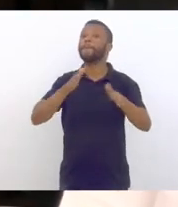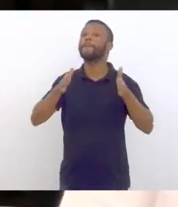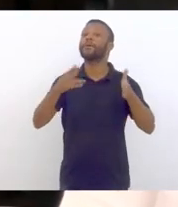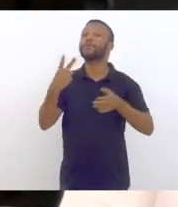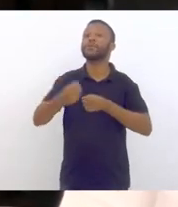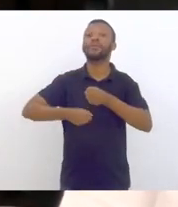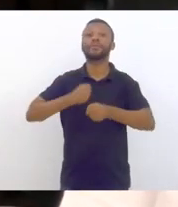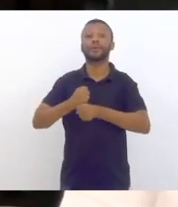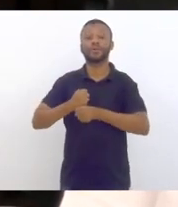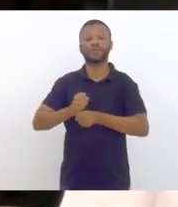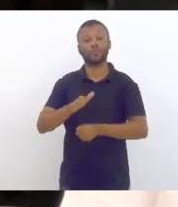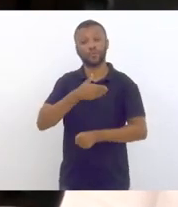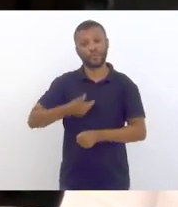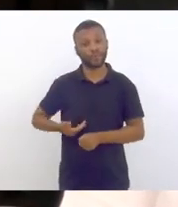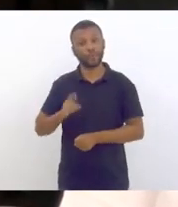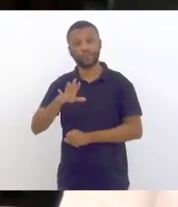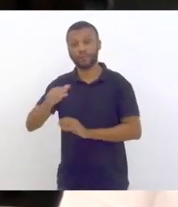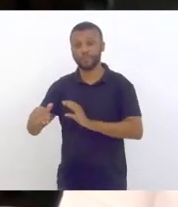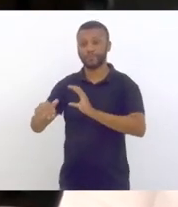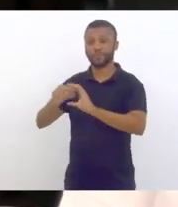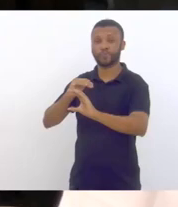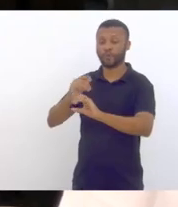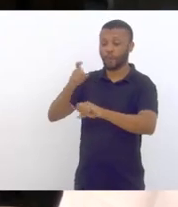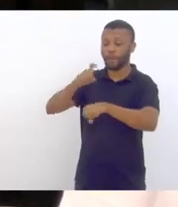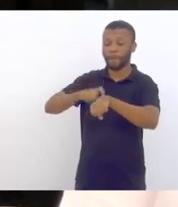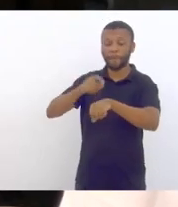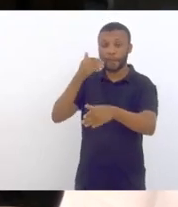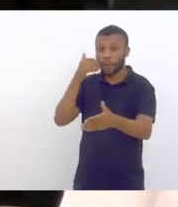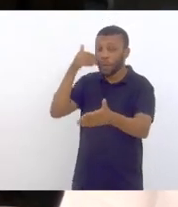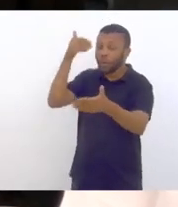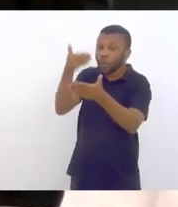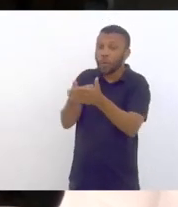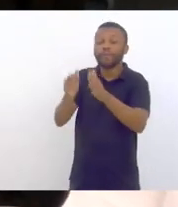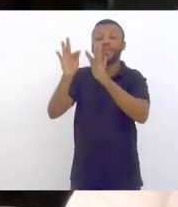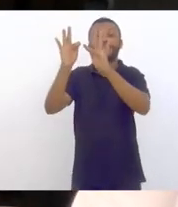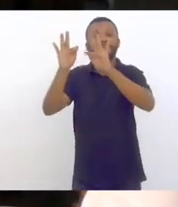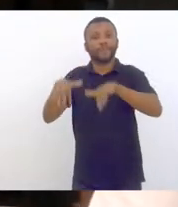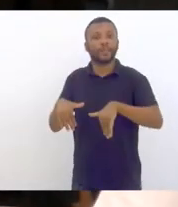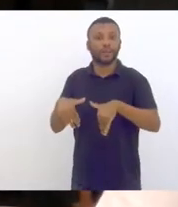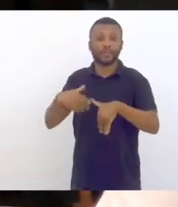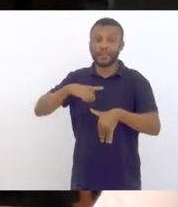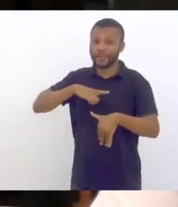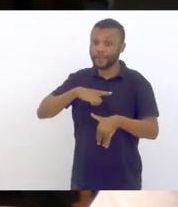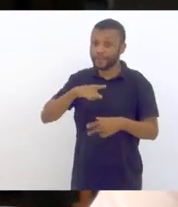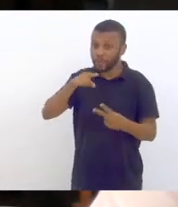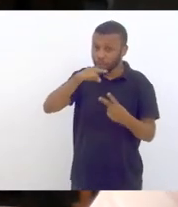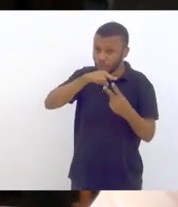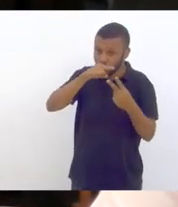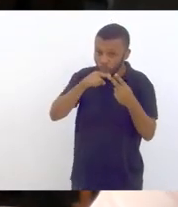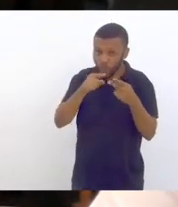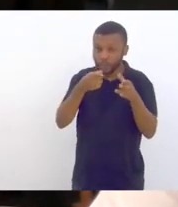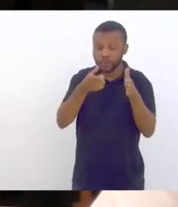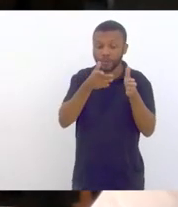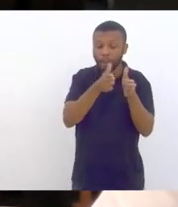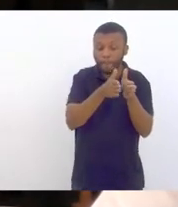só mandou a mensagem 26 de agosto comprado já o dia da superação do prazo teve duas prorrogações enfim